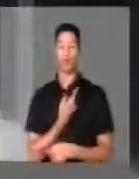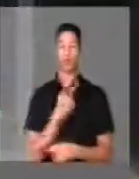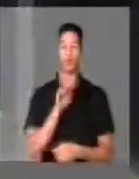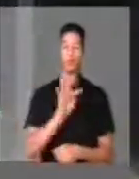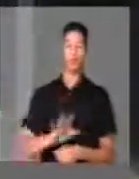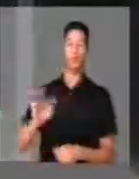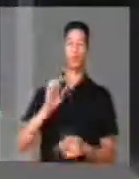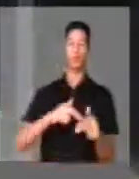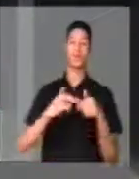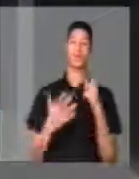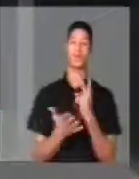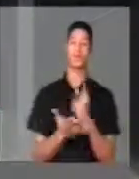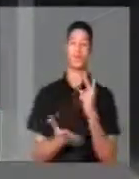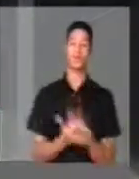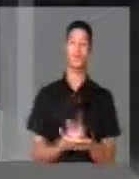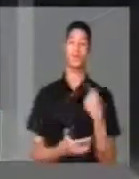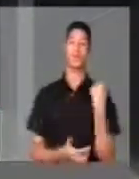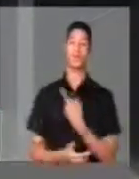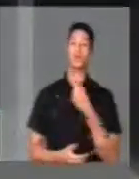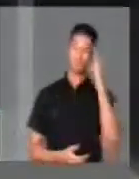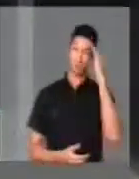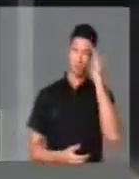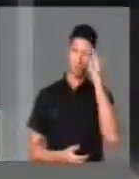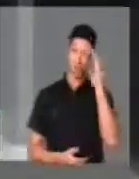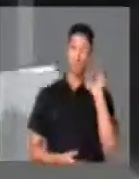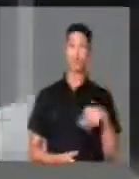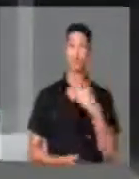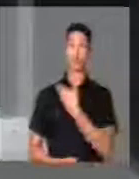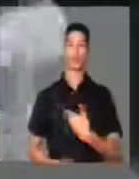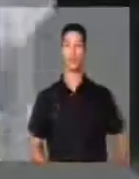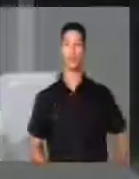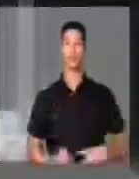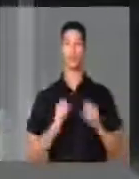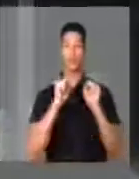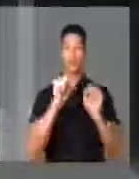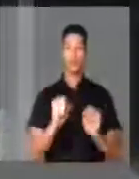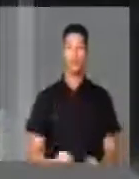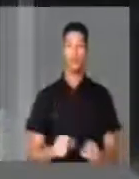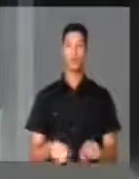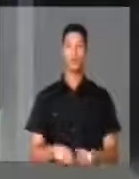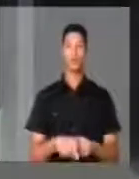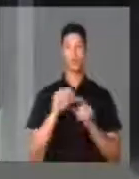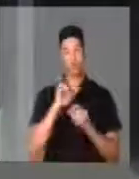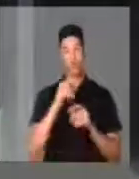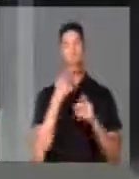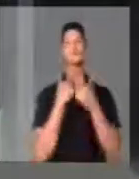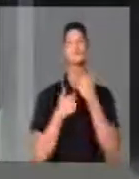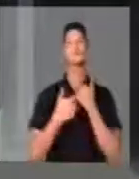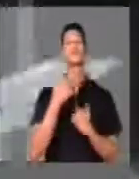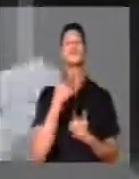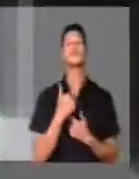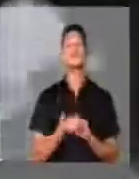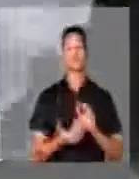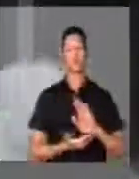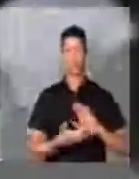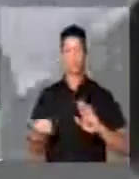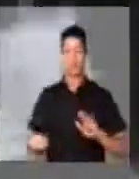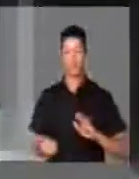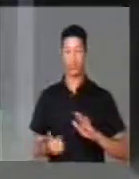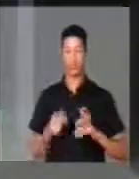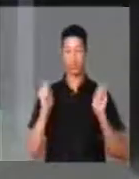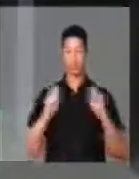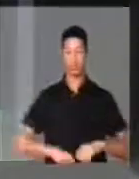federações. Por isso mesmo, no nosso entendimento, o governo poderia, se assim desejasse, retirar